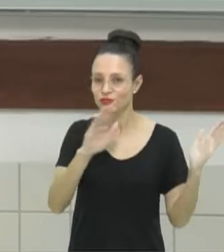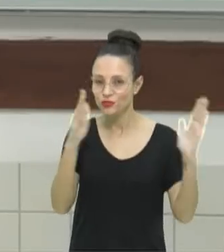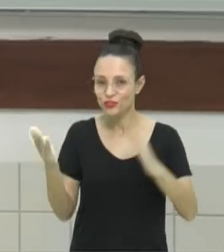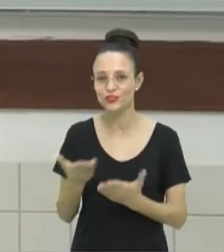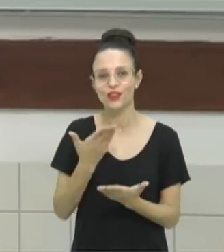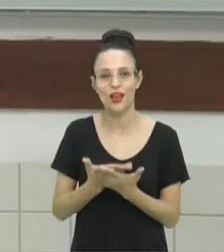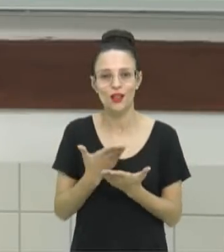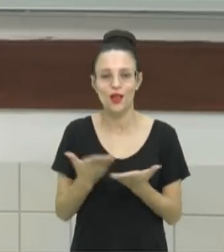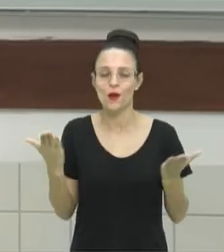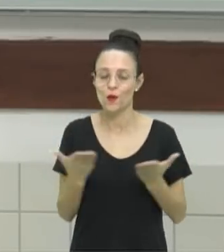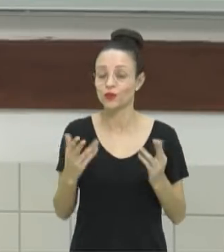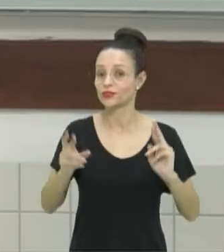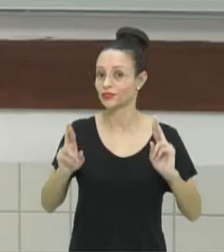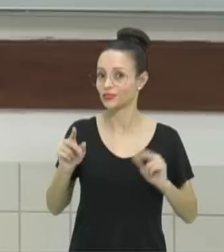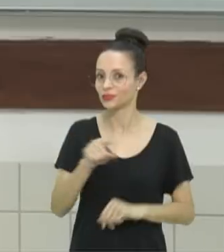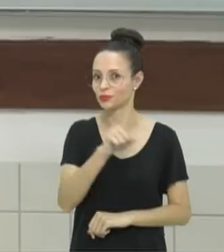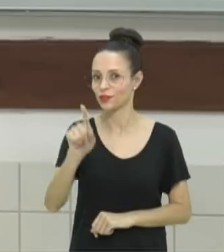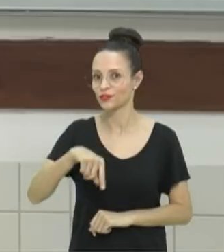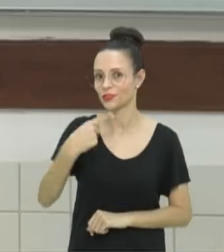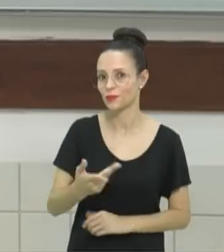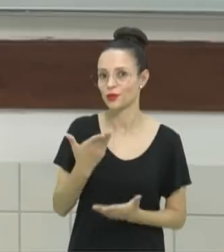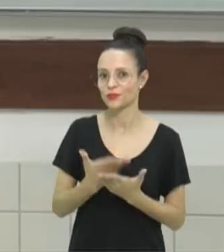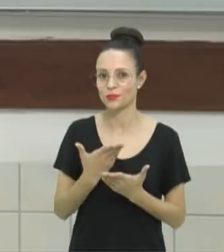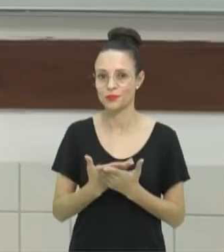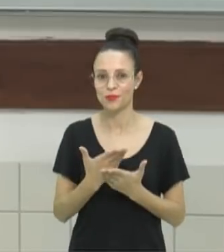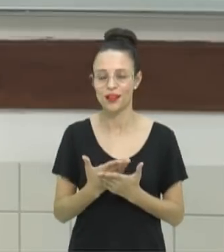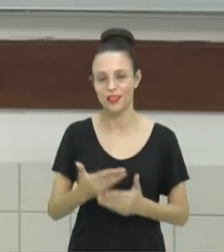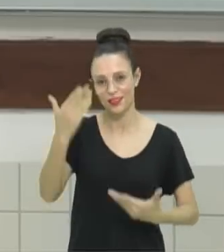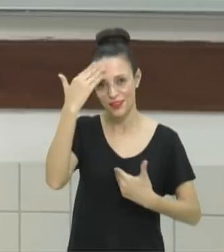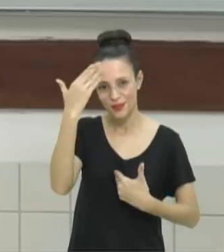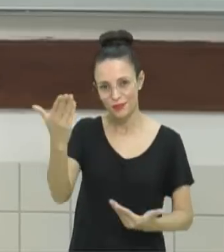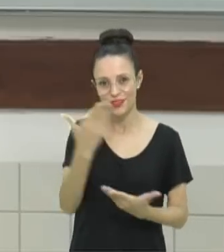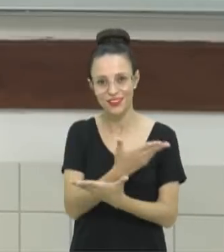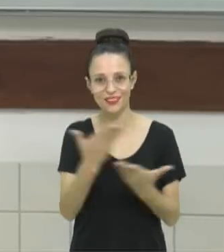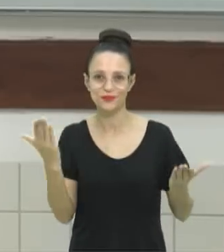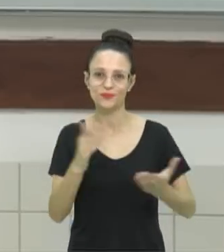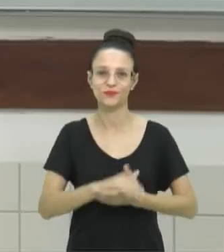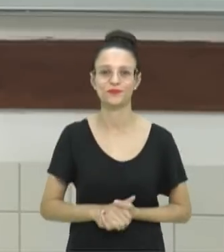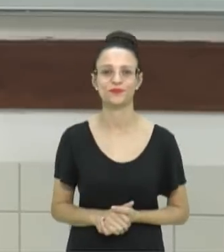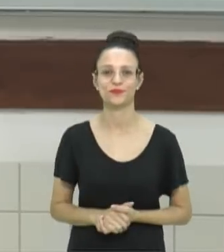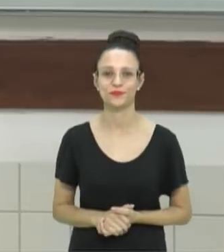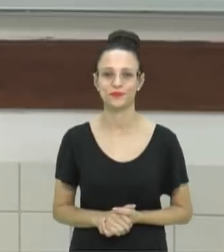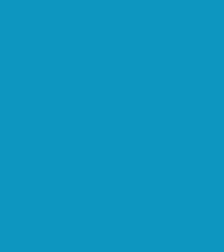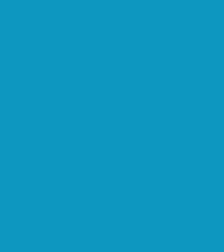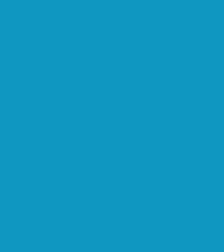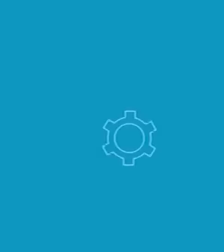aula de hoje, conto com a presença de vocês na próxima aula. Muito obrigada e até mais!